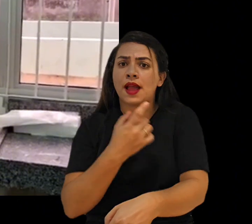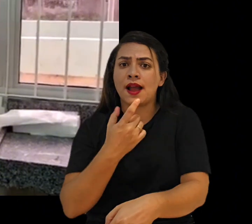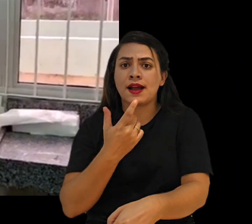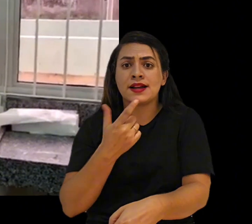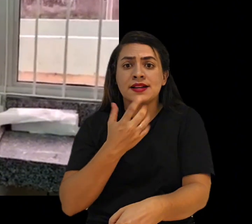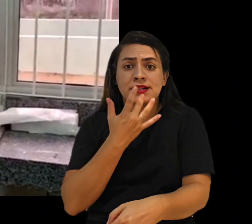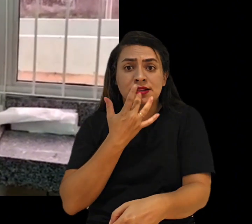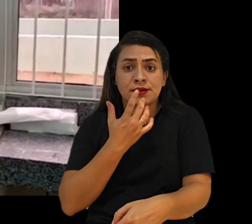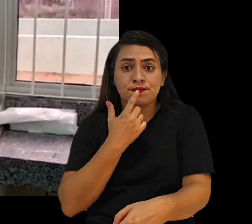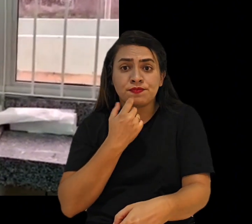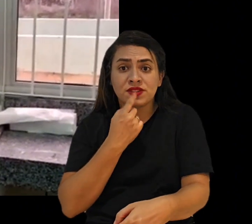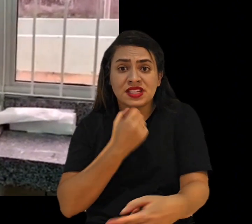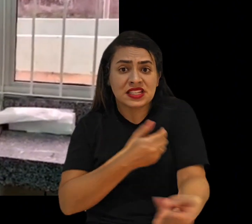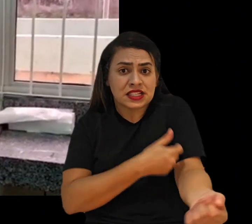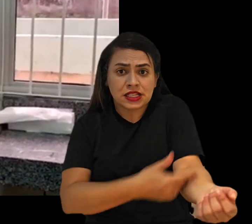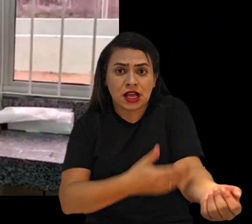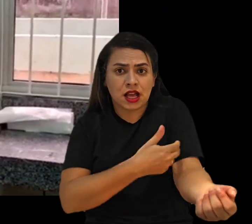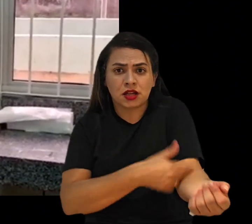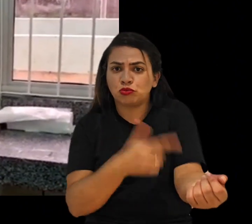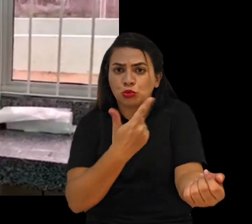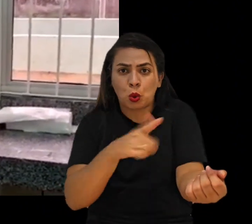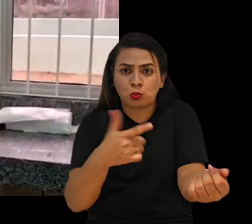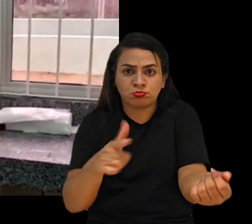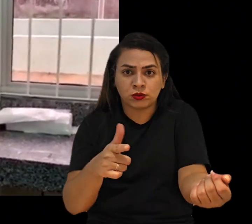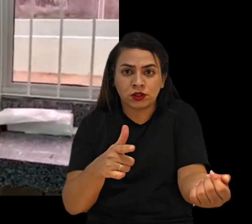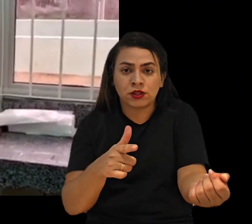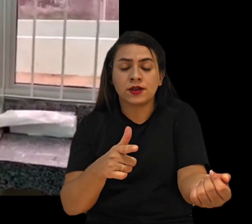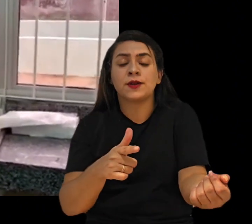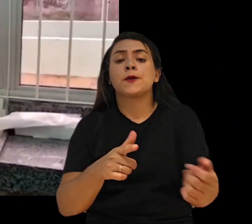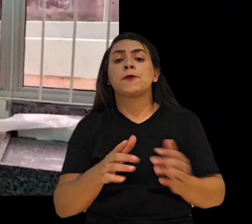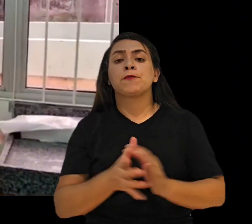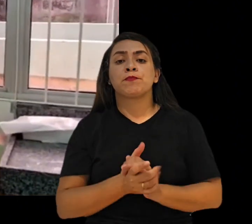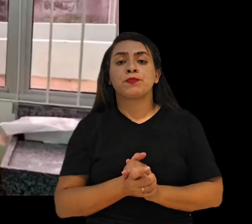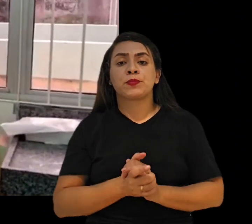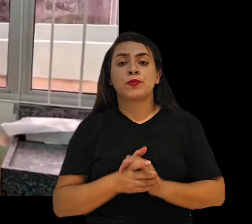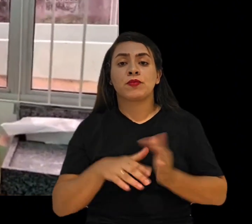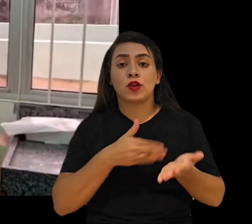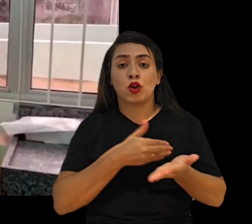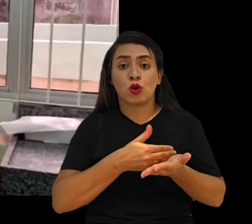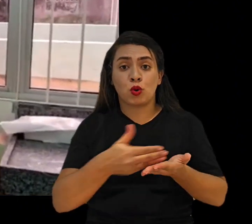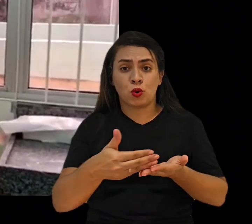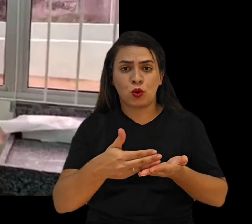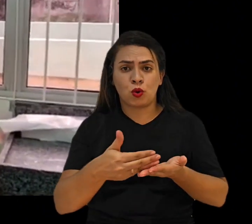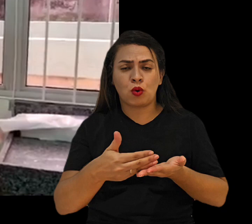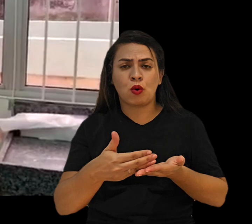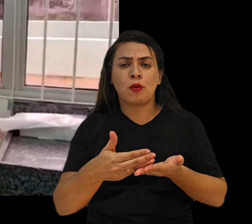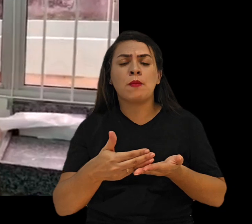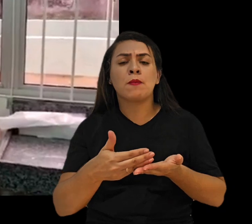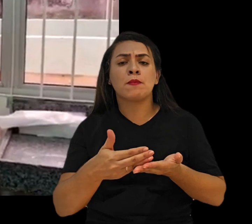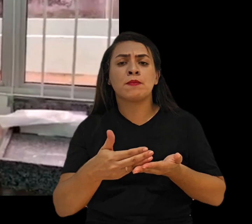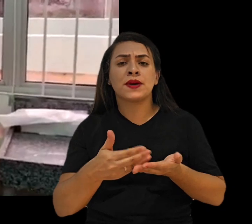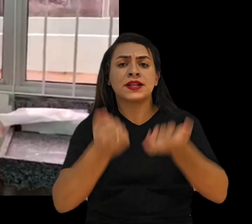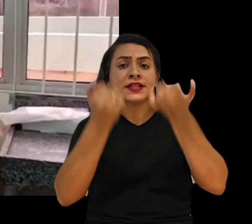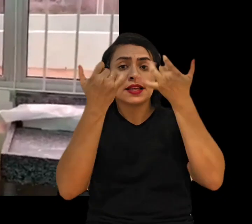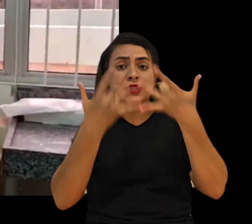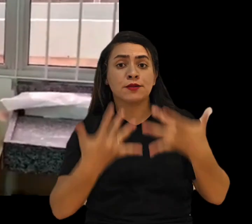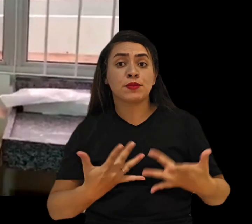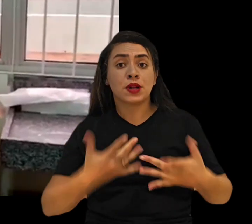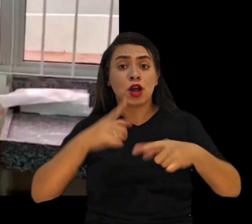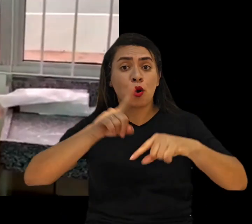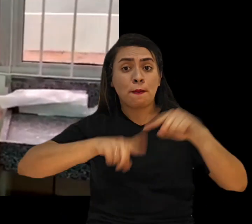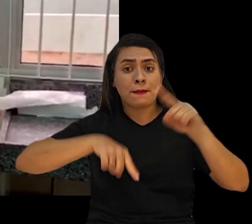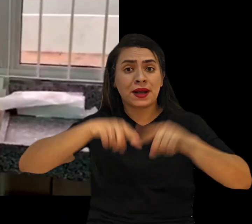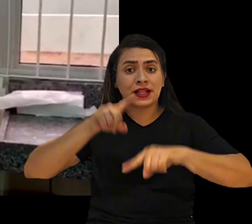tubos, na agulha, e nem aqui no piloto a gente vai encontrar. Tá? Bom, vamos dar início então